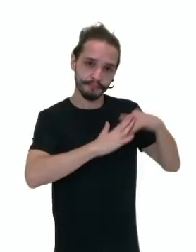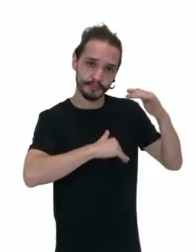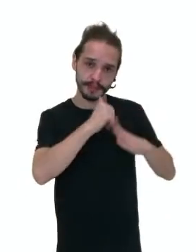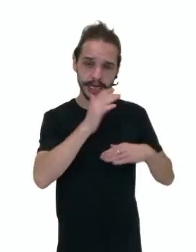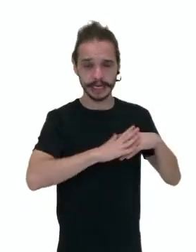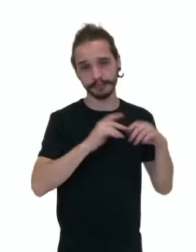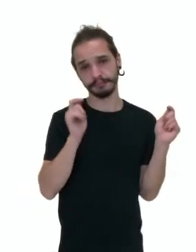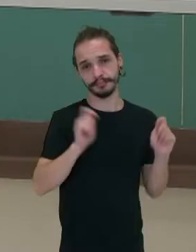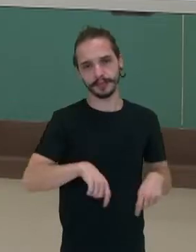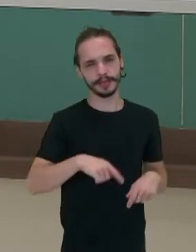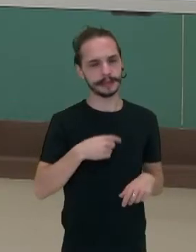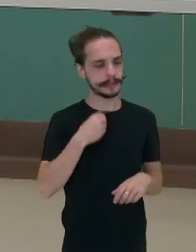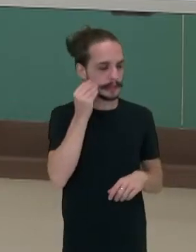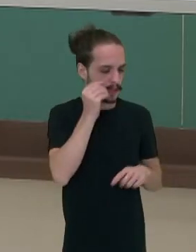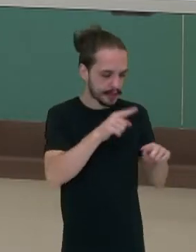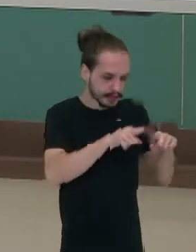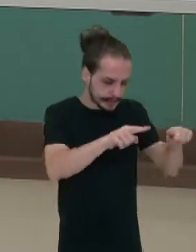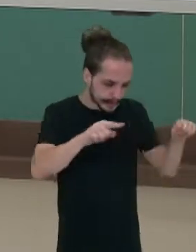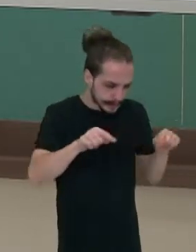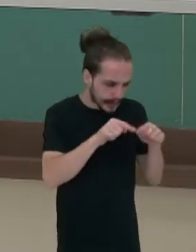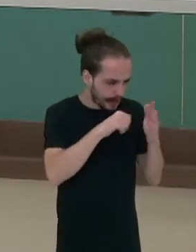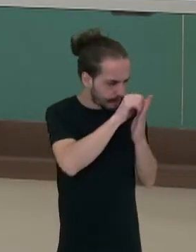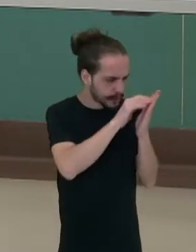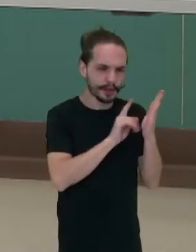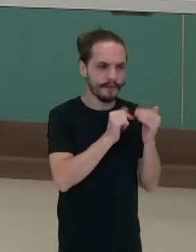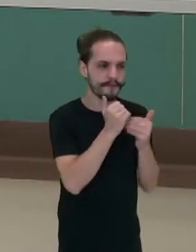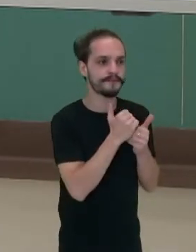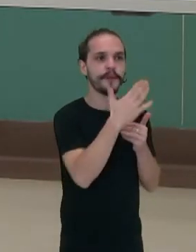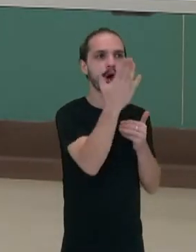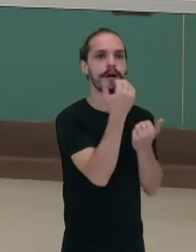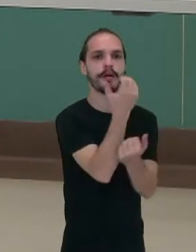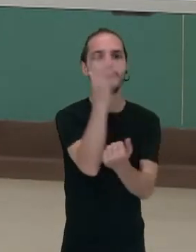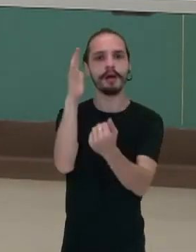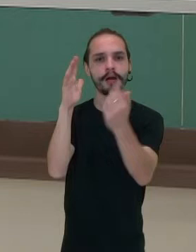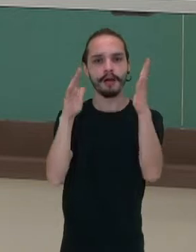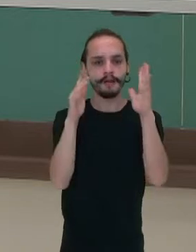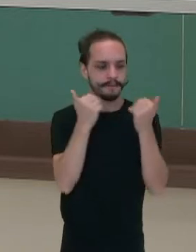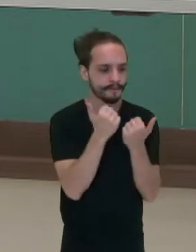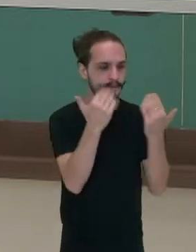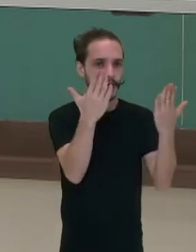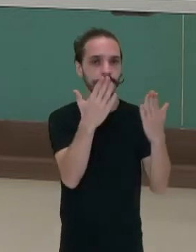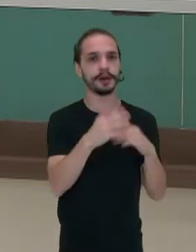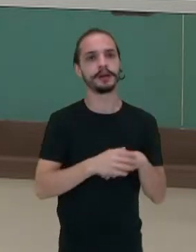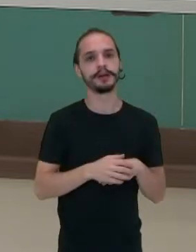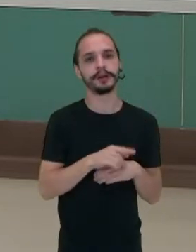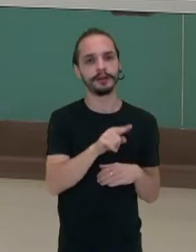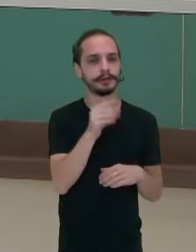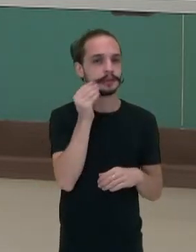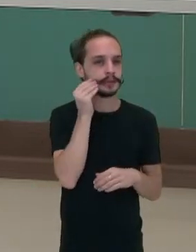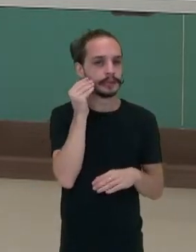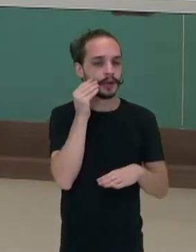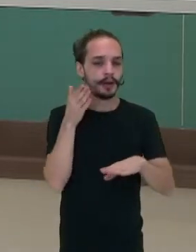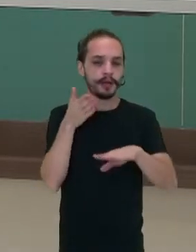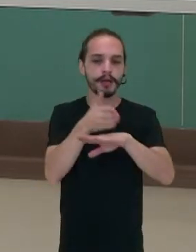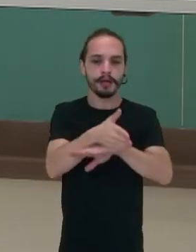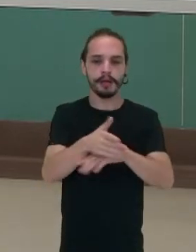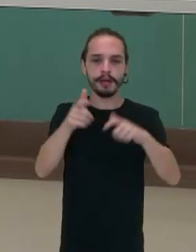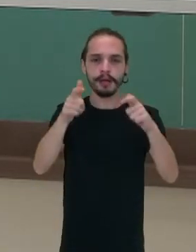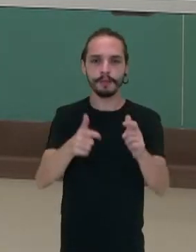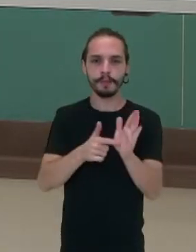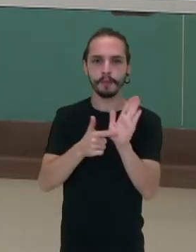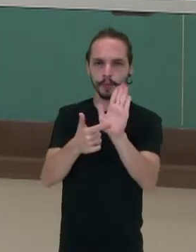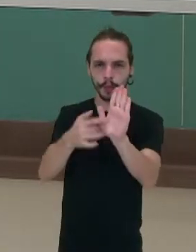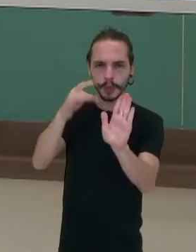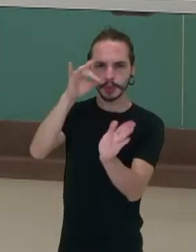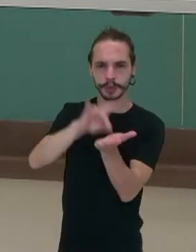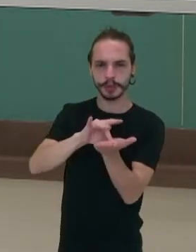começar a pintar fora. E esse grupo de pessoas, eles começam a fazer uma produção e eles tentam entrar nos salões oficiais, não conseguem, e eles